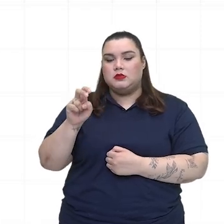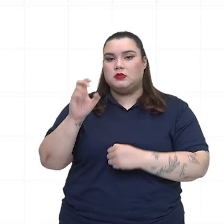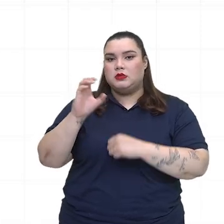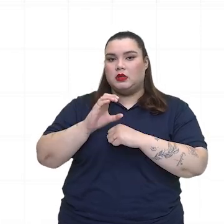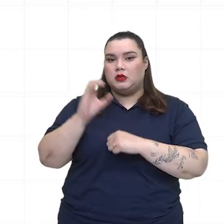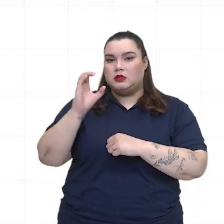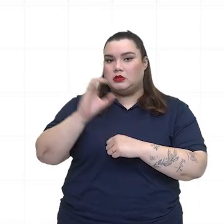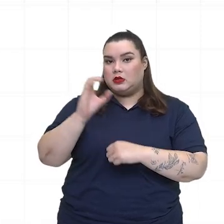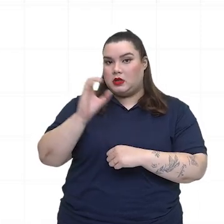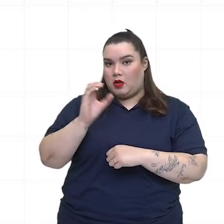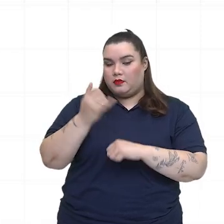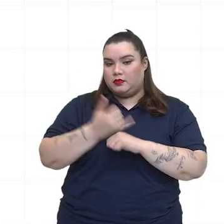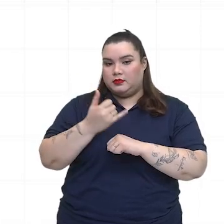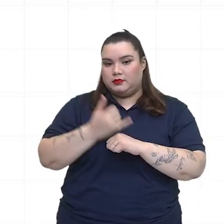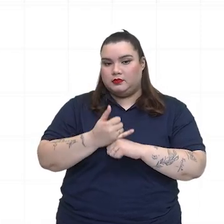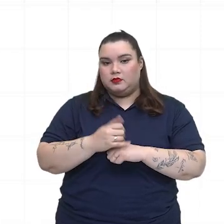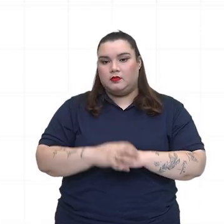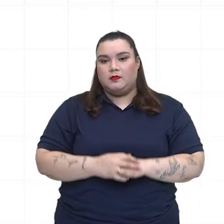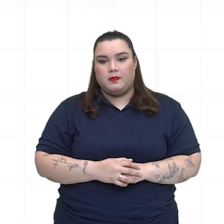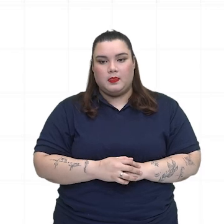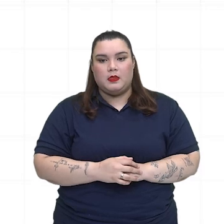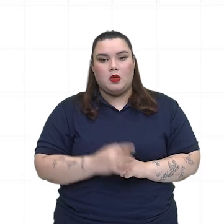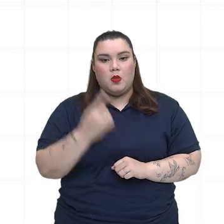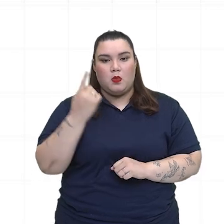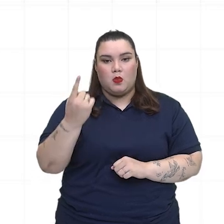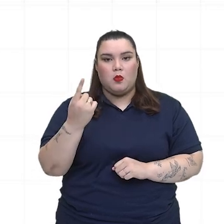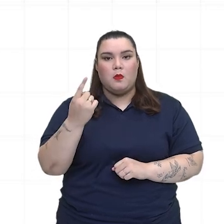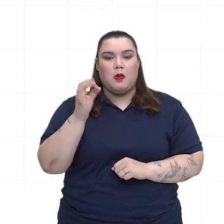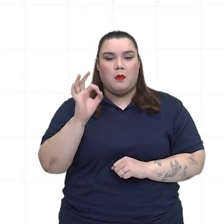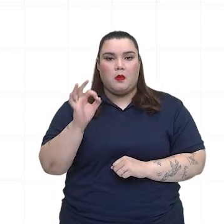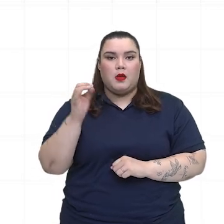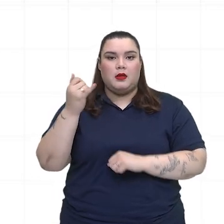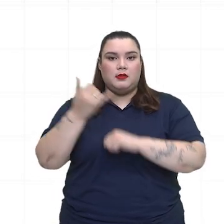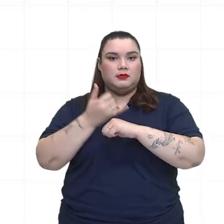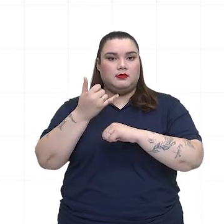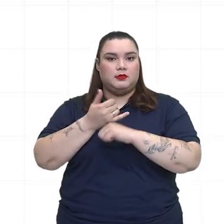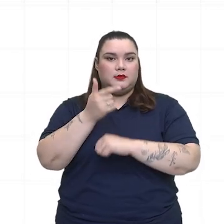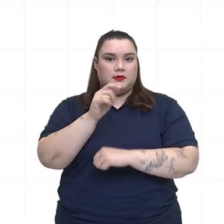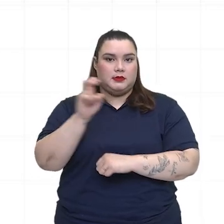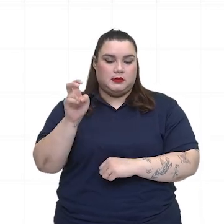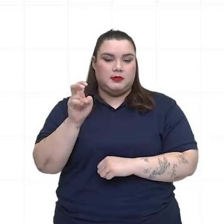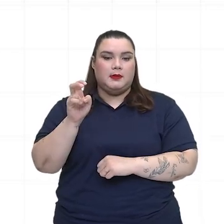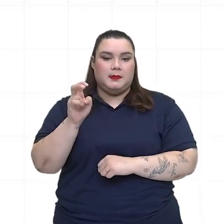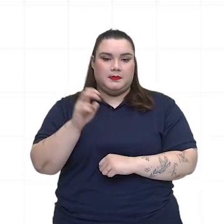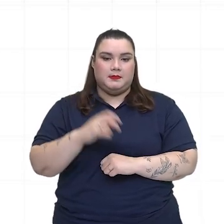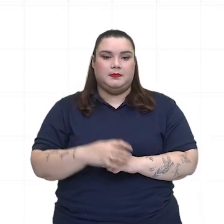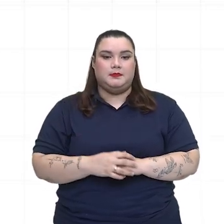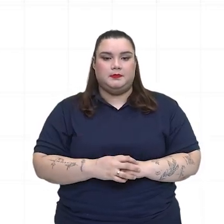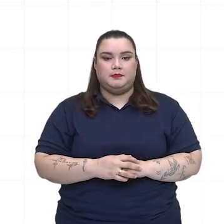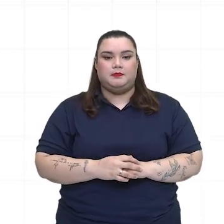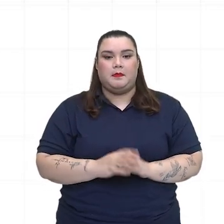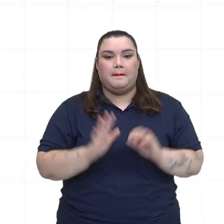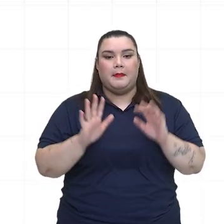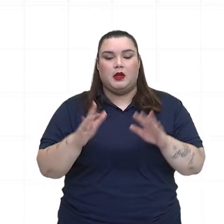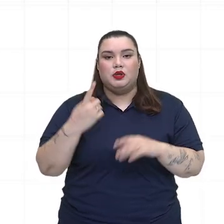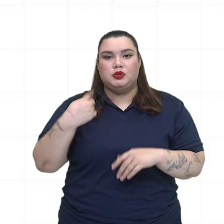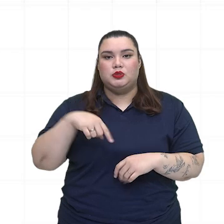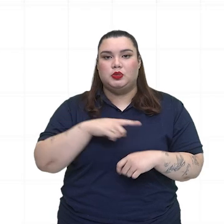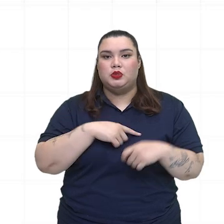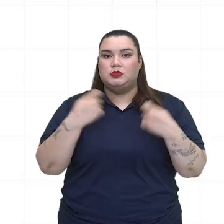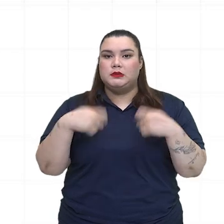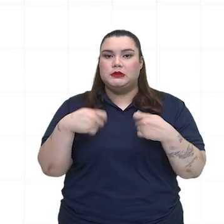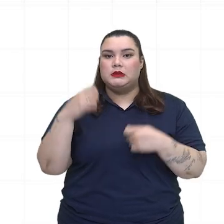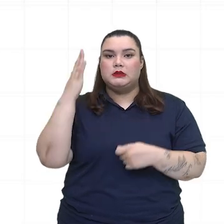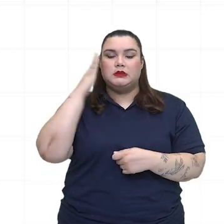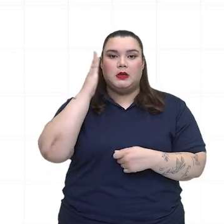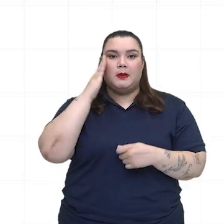3,25. A gente já sabe que uma moeda de 25 ela vai ter, né? Pelo menos uma. Só que, o que a gente precisa